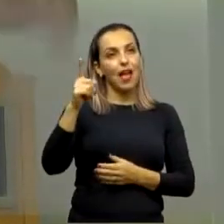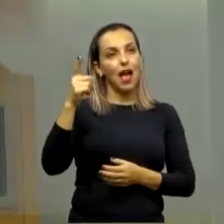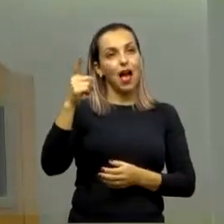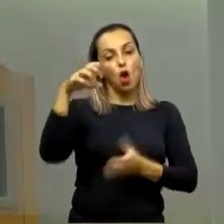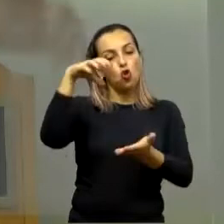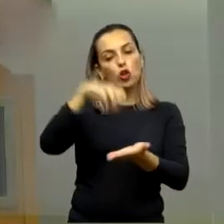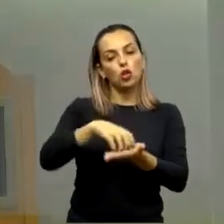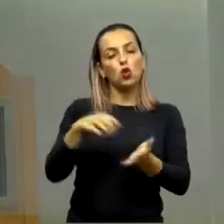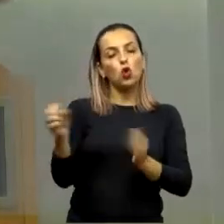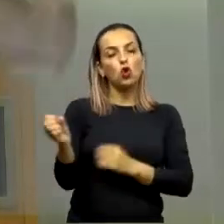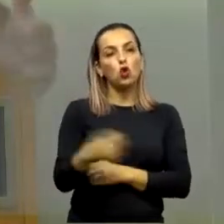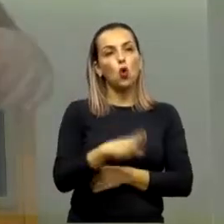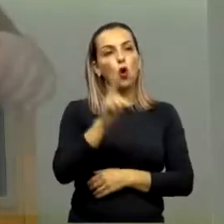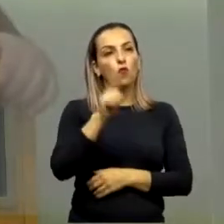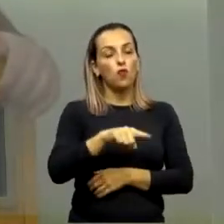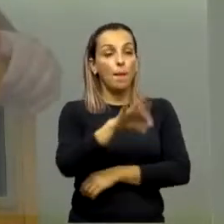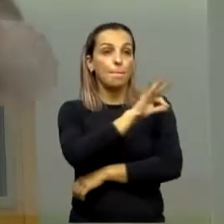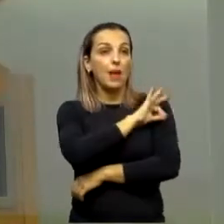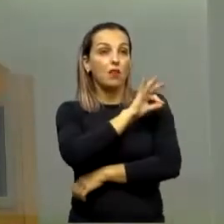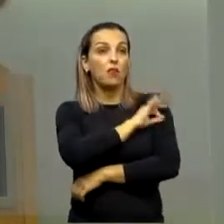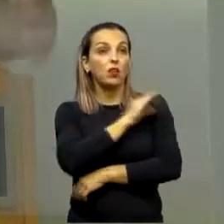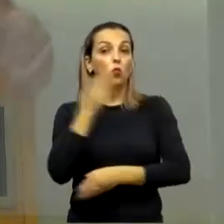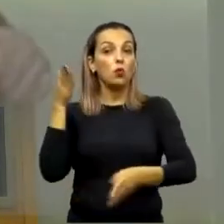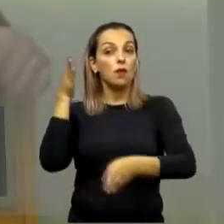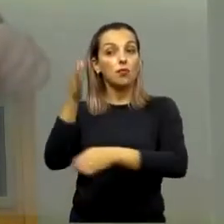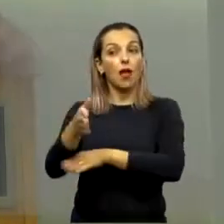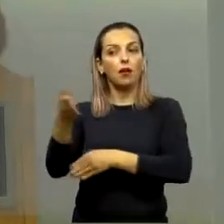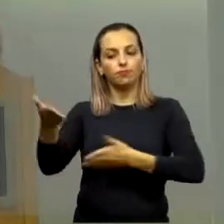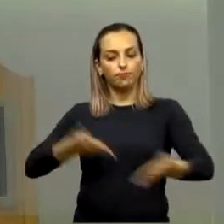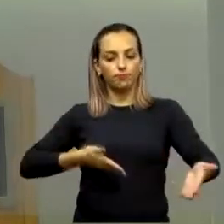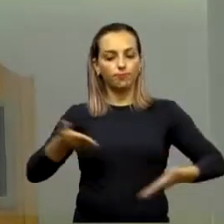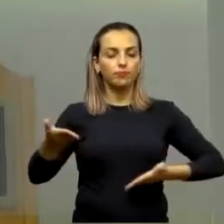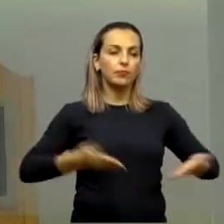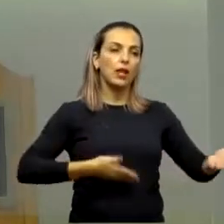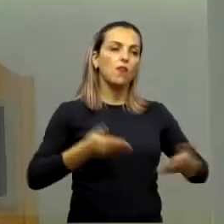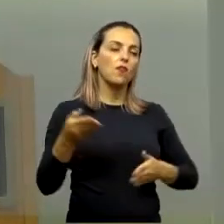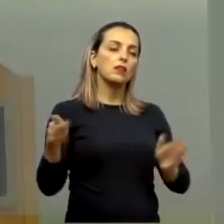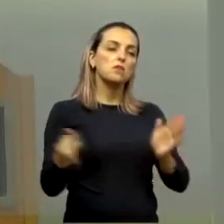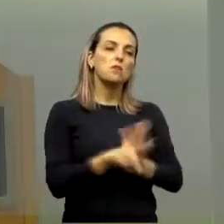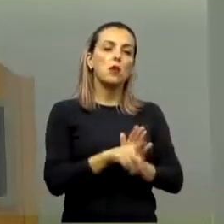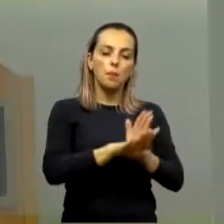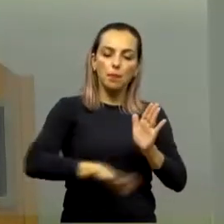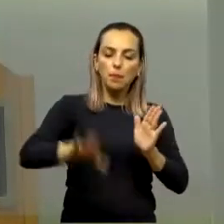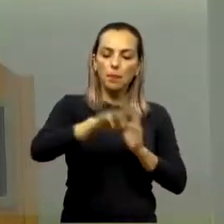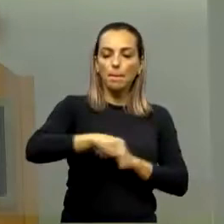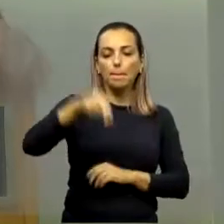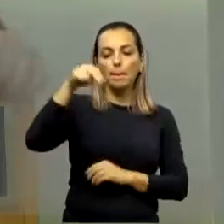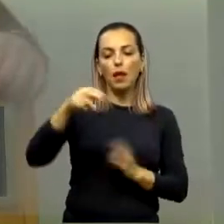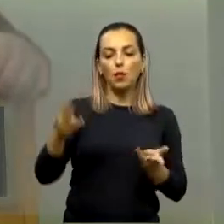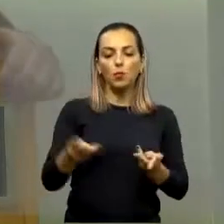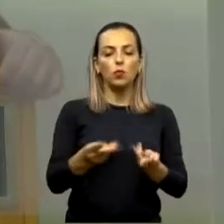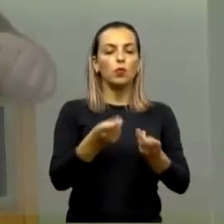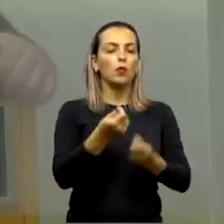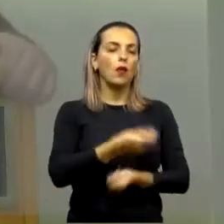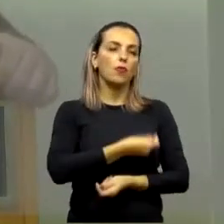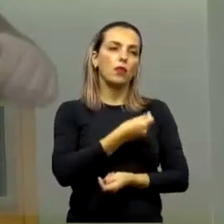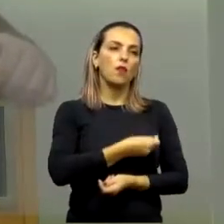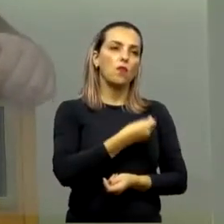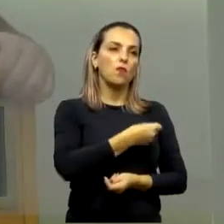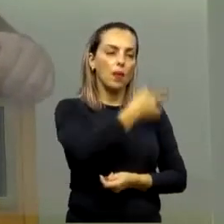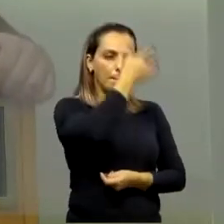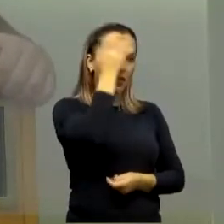novo posto avançado de Atendimento à Prefeitura vai chegar para o seu serviços lá na zona norte que vai trazer mais qualidade de vida para os moradores